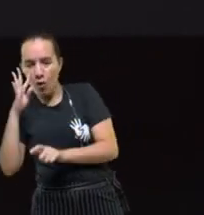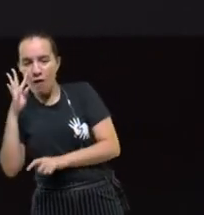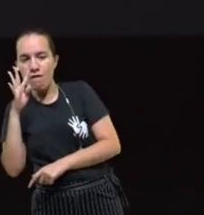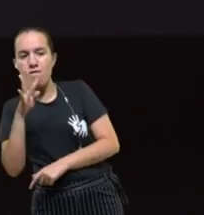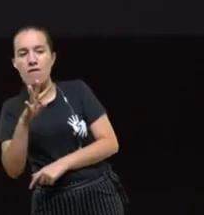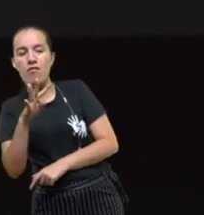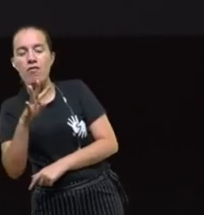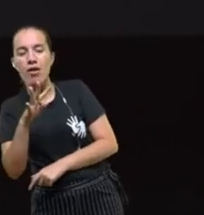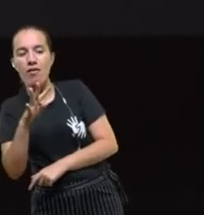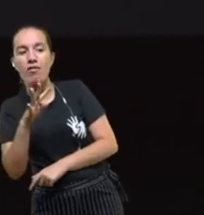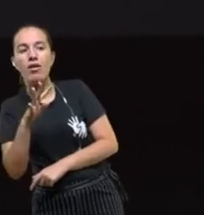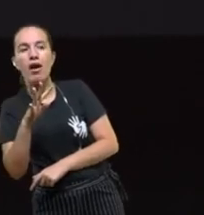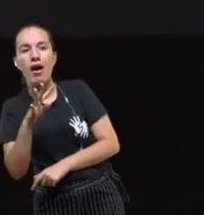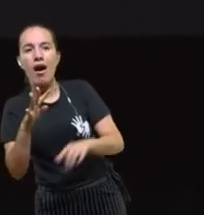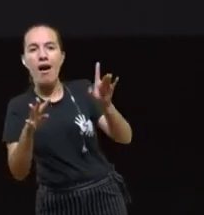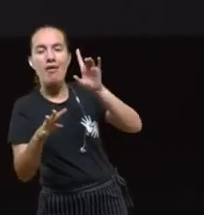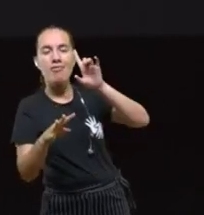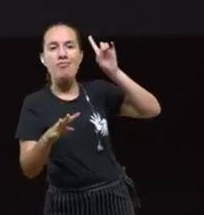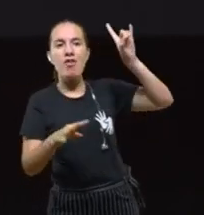Então, Deus,